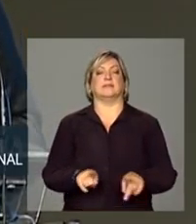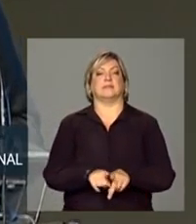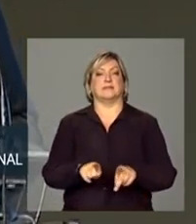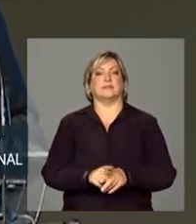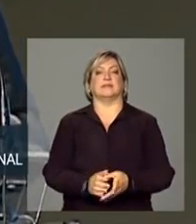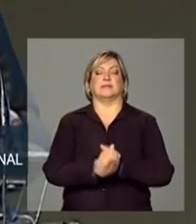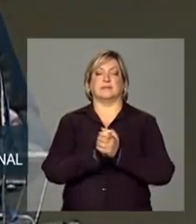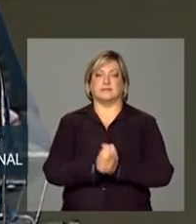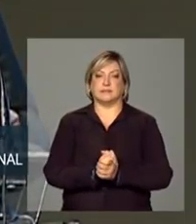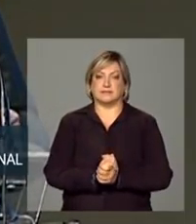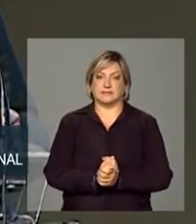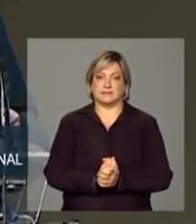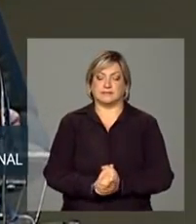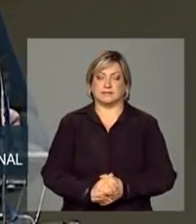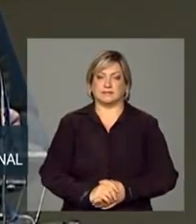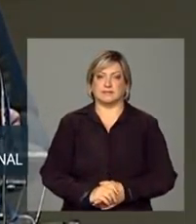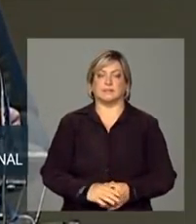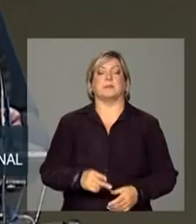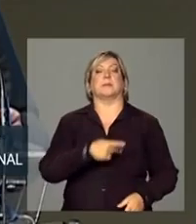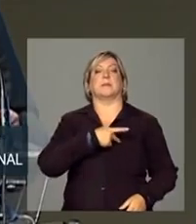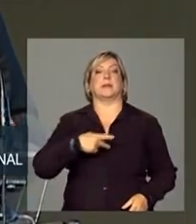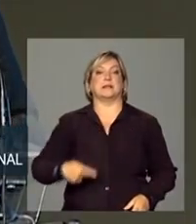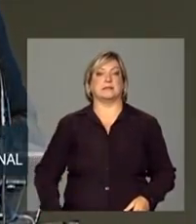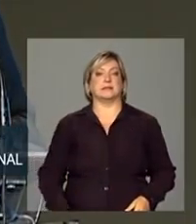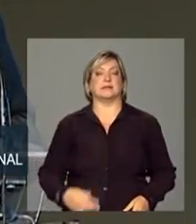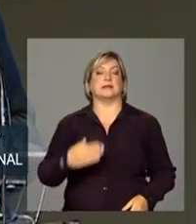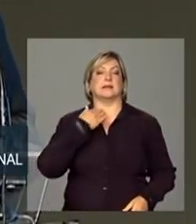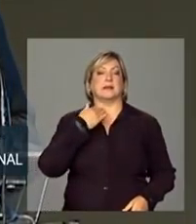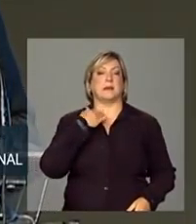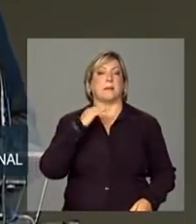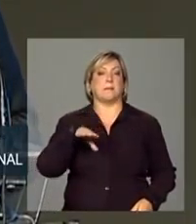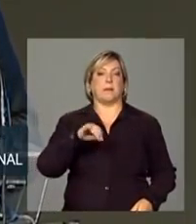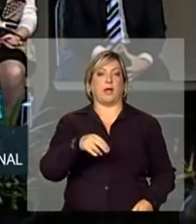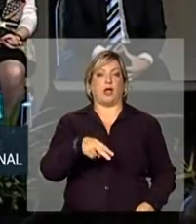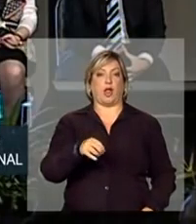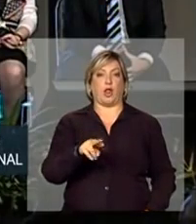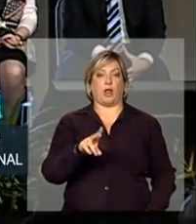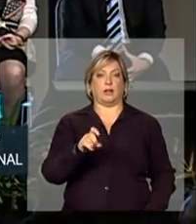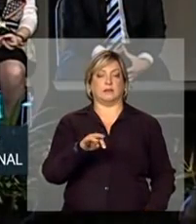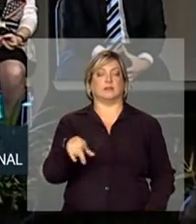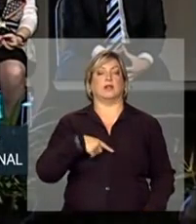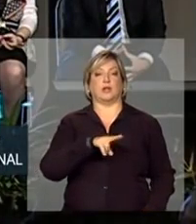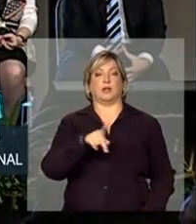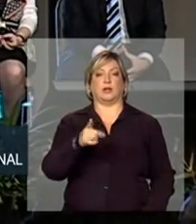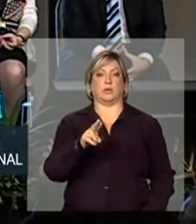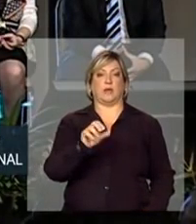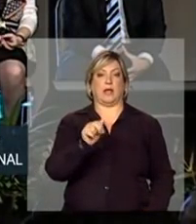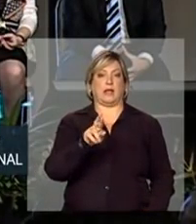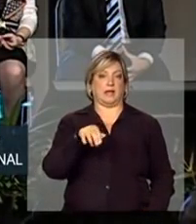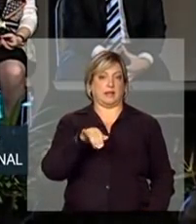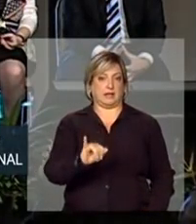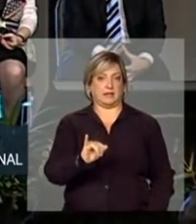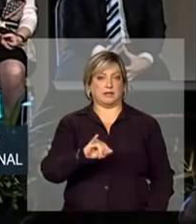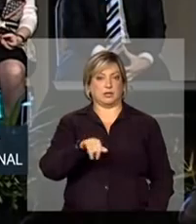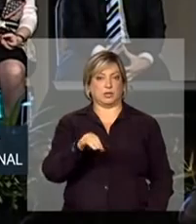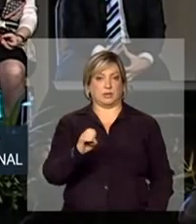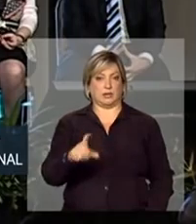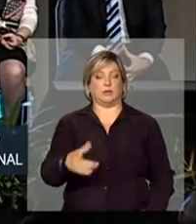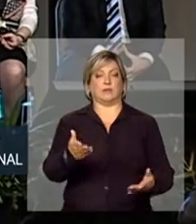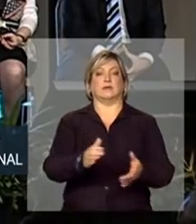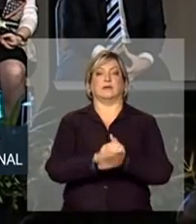da Integração, grande coordenador da conferência, professor Sérgio Castro. Queria